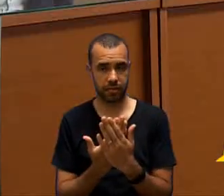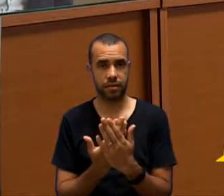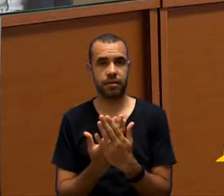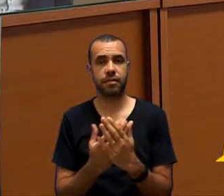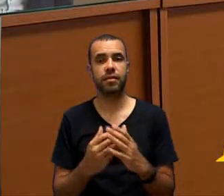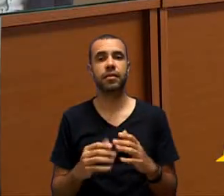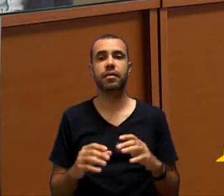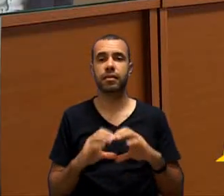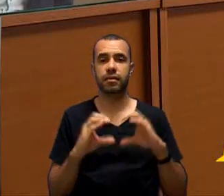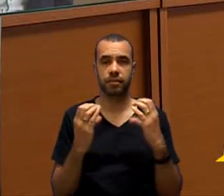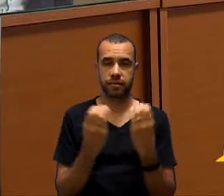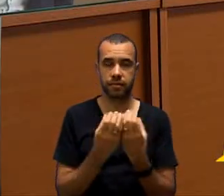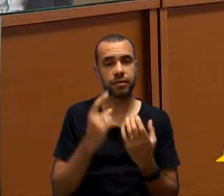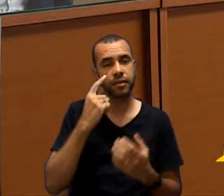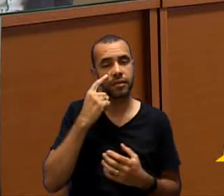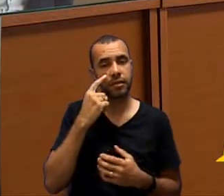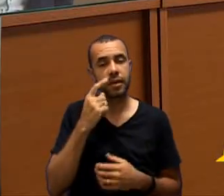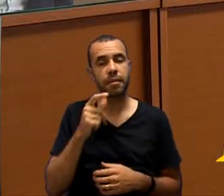Marques.